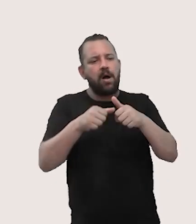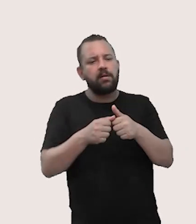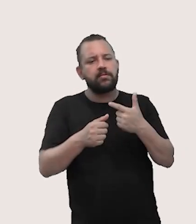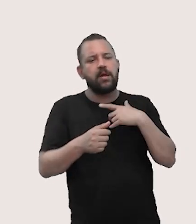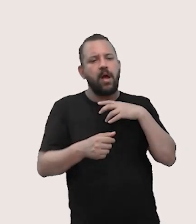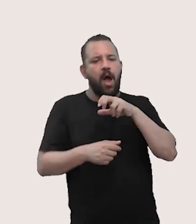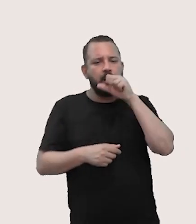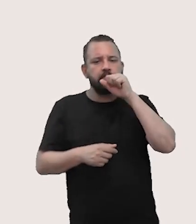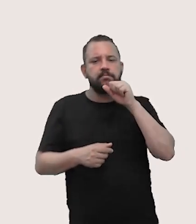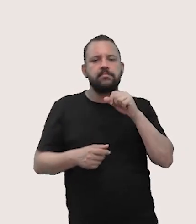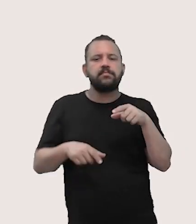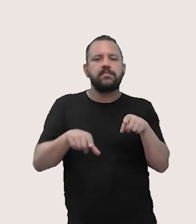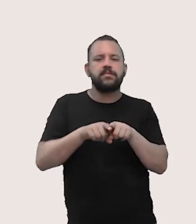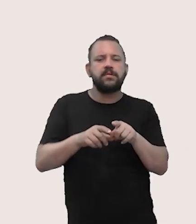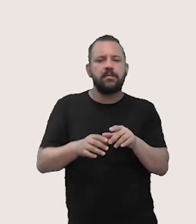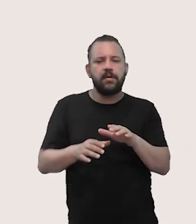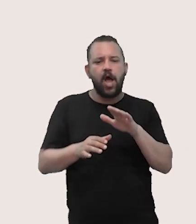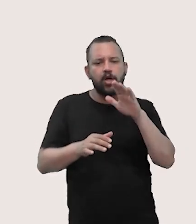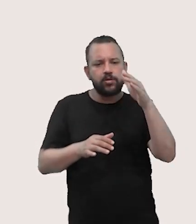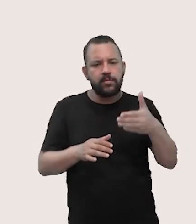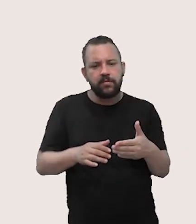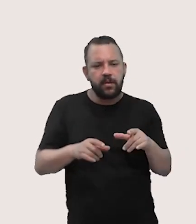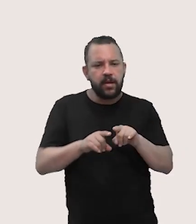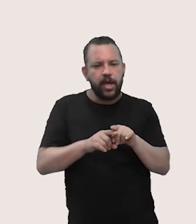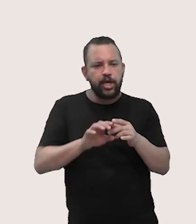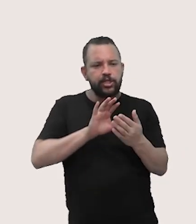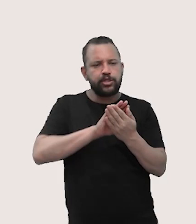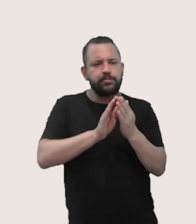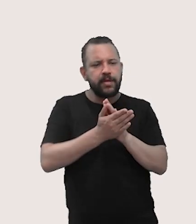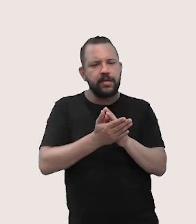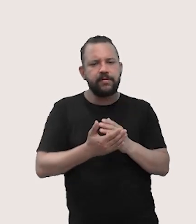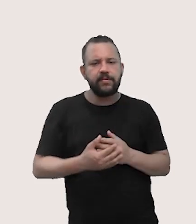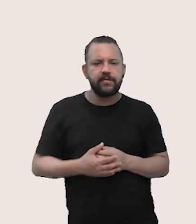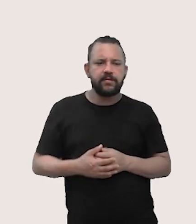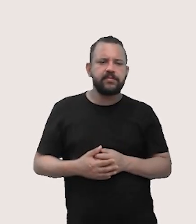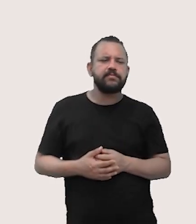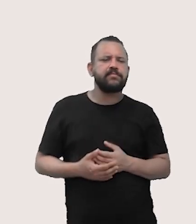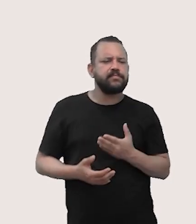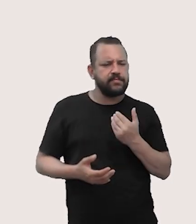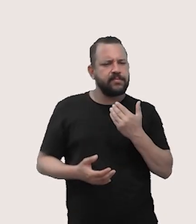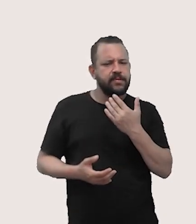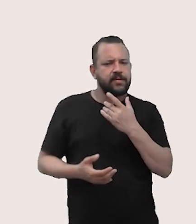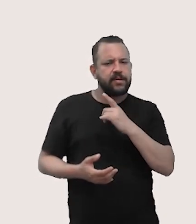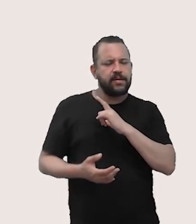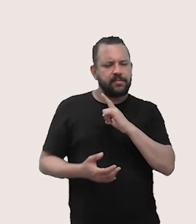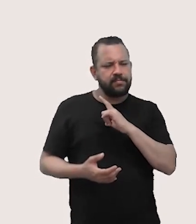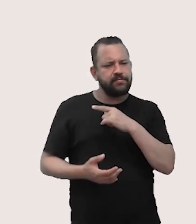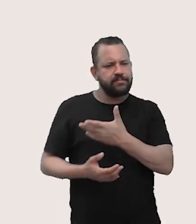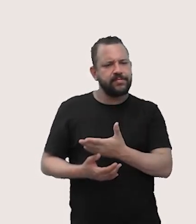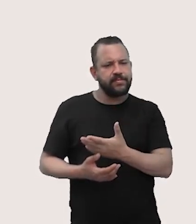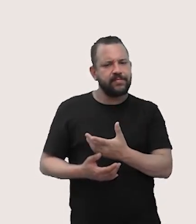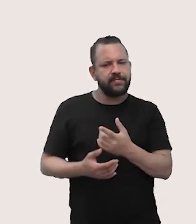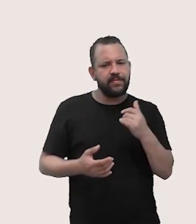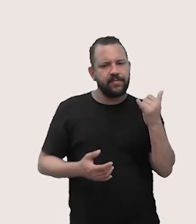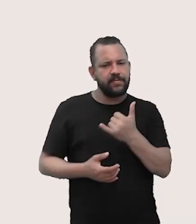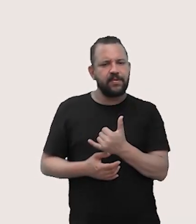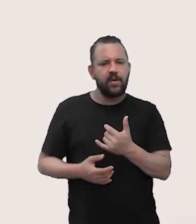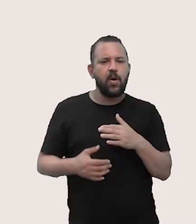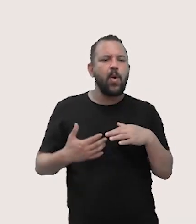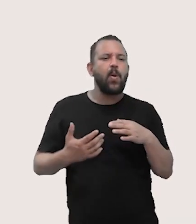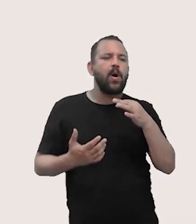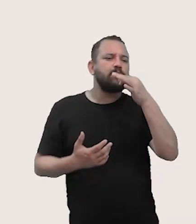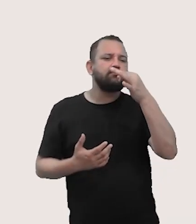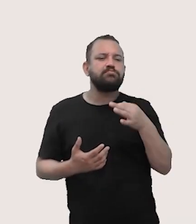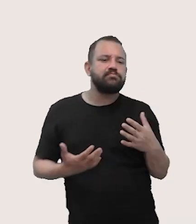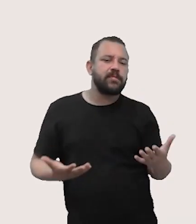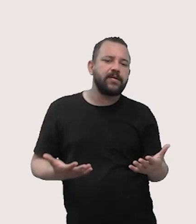A superfície interna da ampola é espelhada. Ah, Mequetrefe, tu sabe que isso aí é para impedir a irradiação. E ele quer saber qual é a alternativa. Vamos lá?